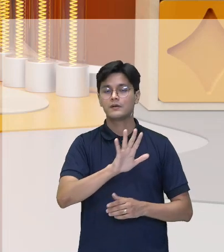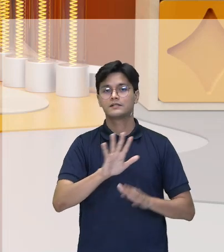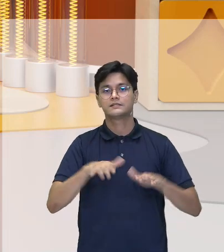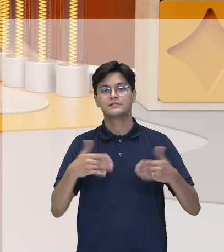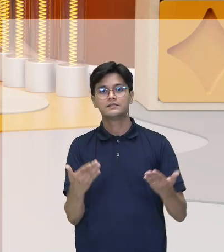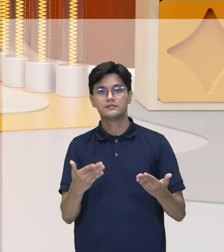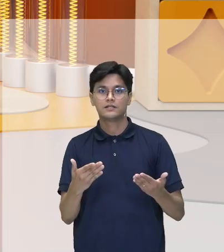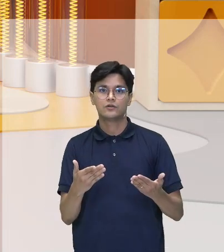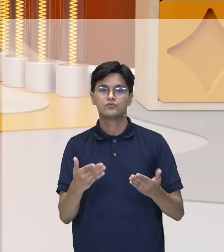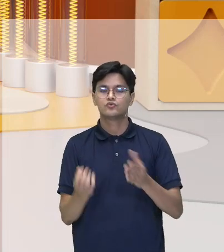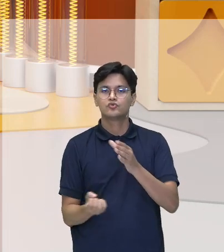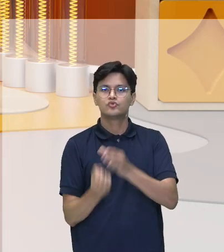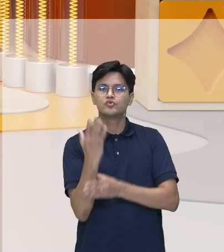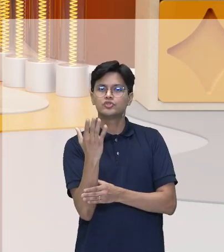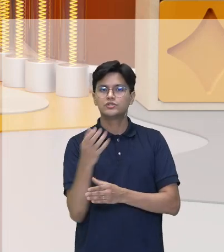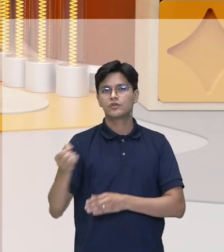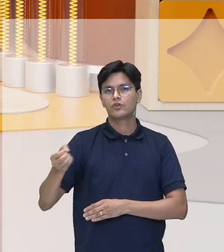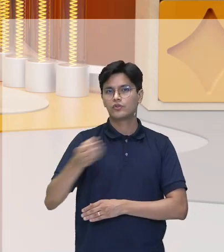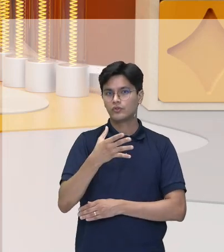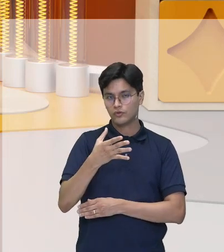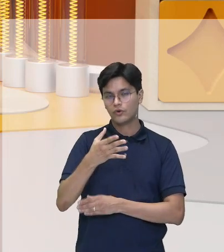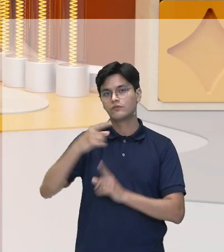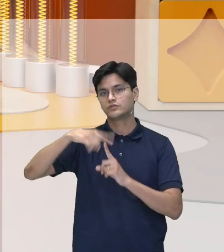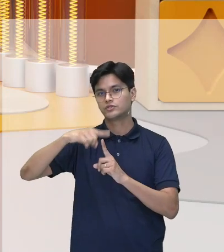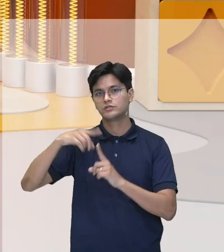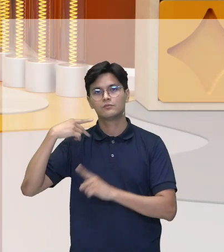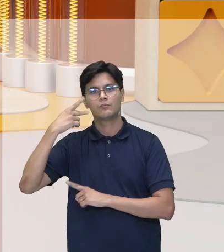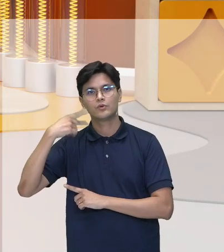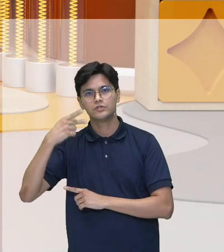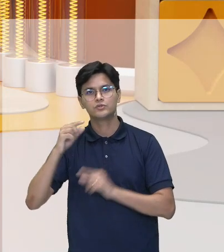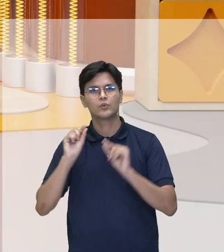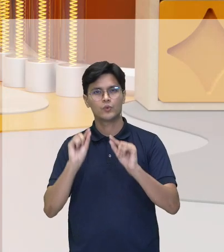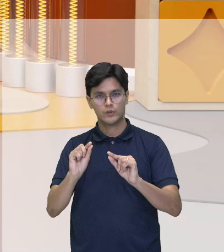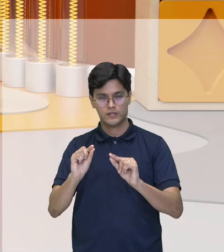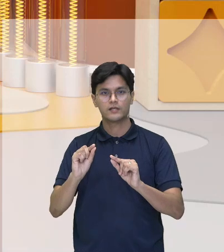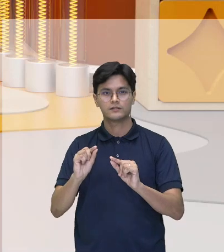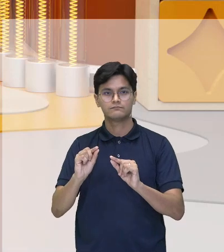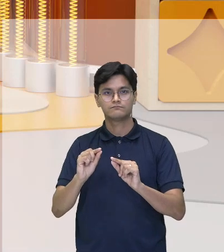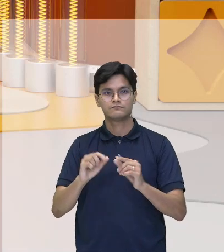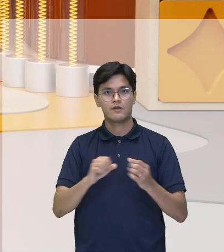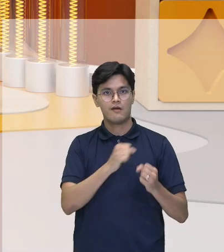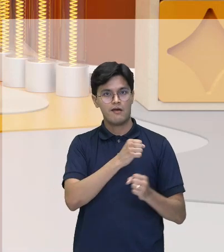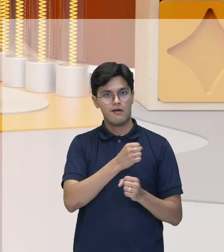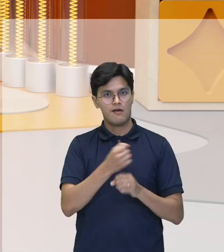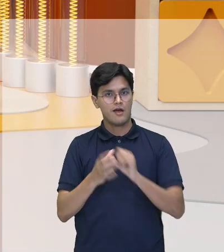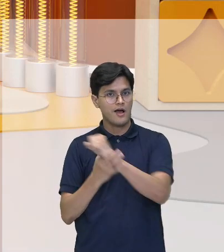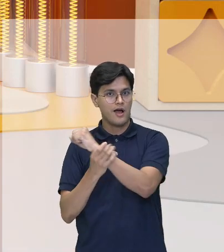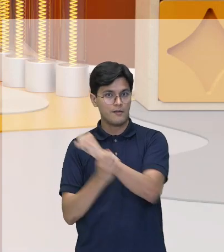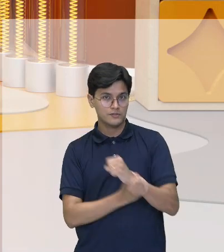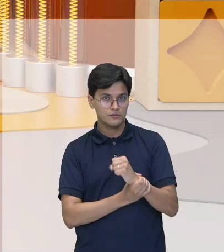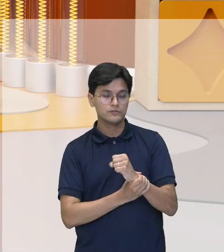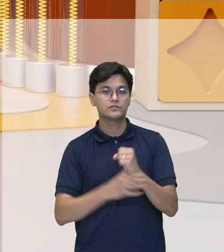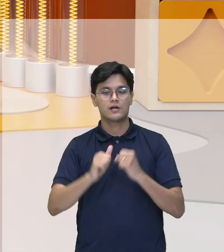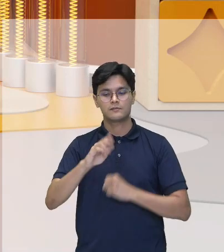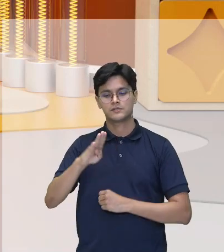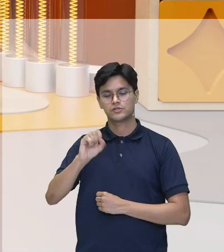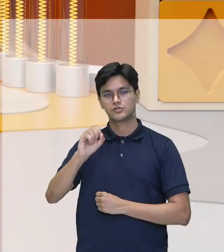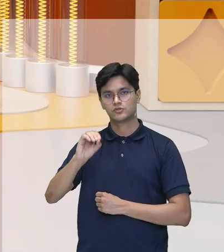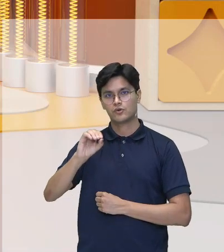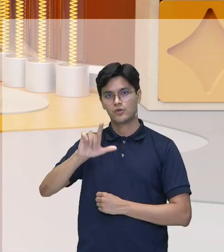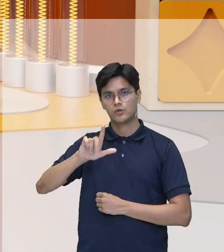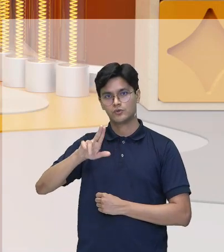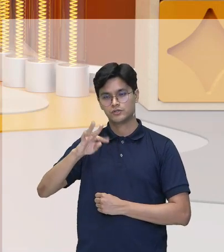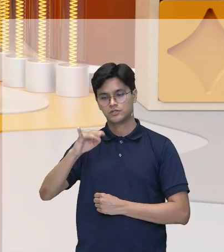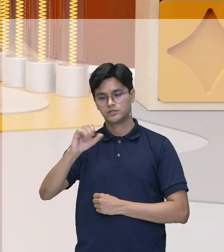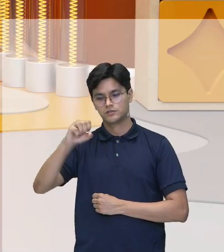para a modernidade que caracteriza esse período e o difere bastante da era anterior é a formação dos